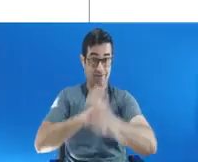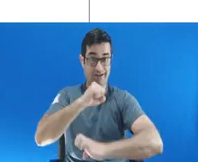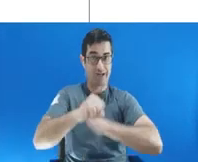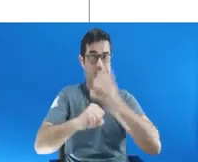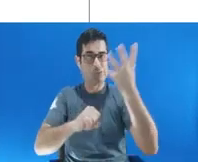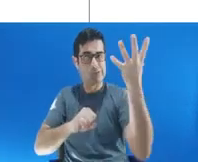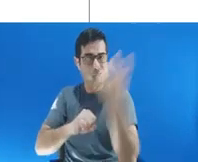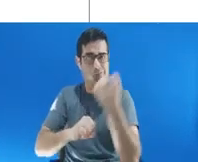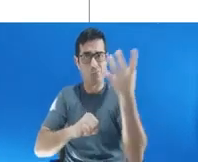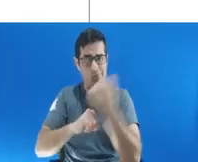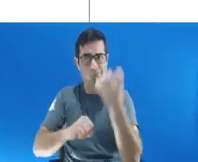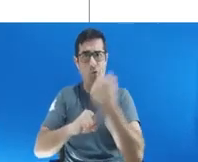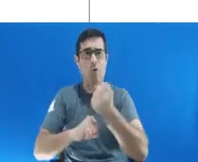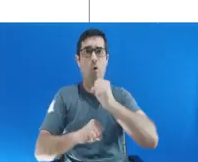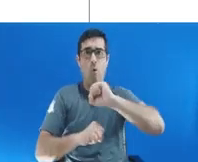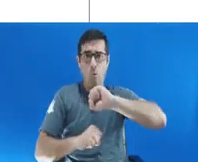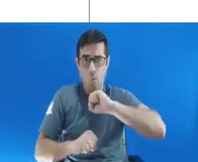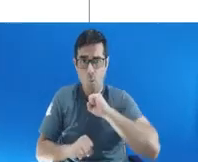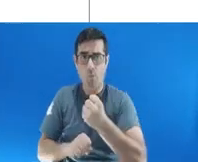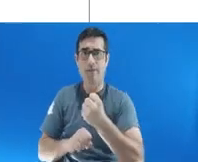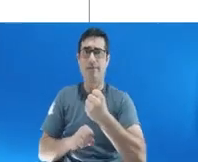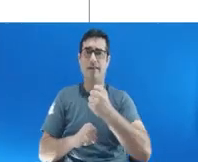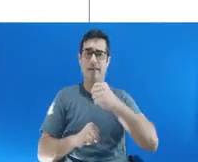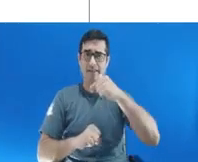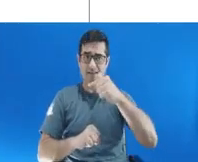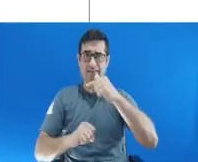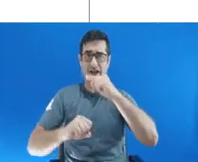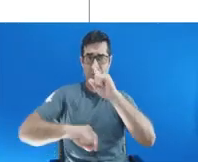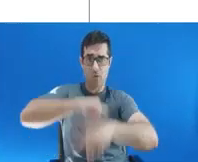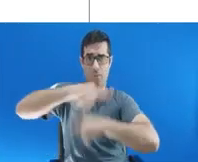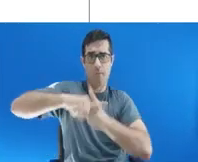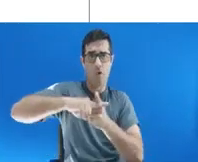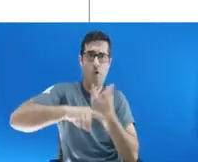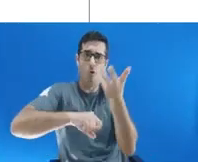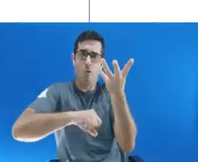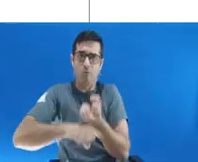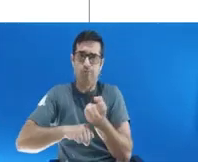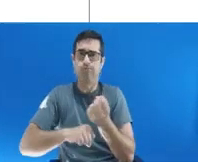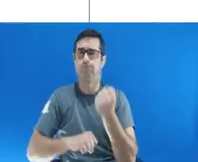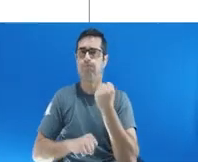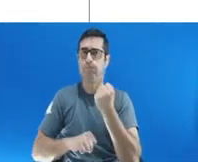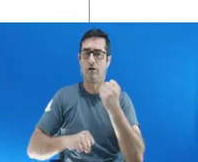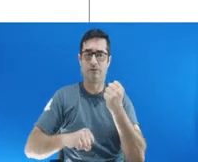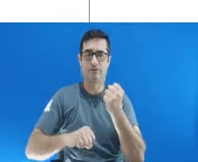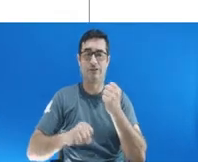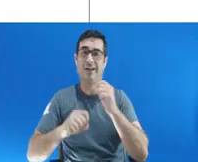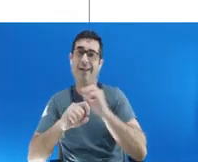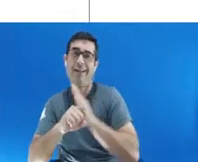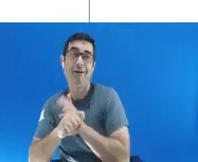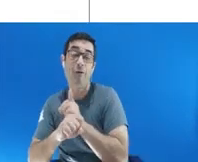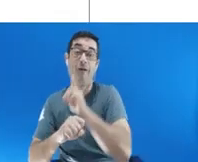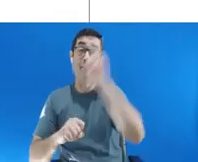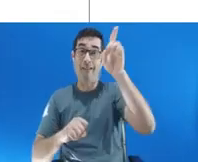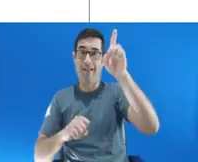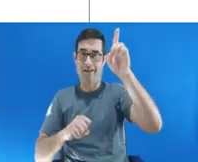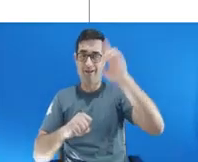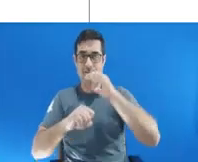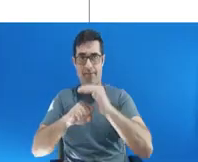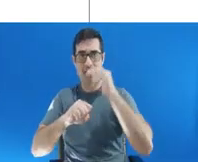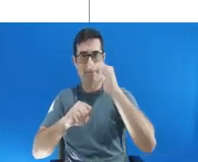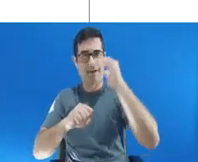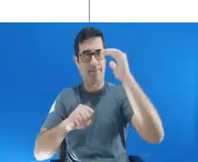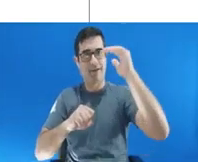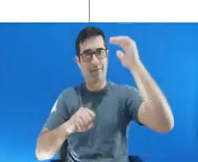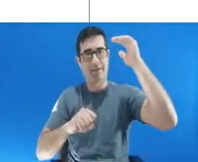87 prótons atraindo ele. Esse aqui, não, ele sente apenas de 2,2, porque